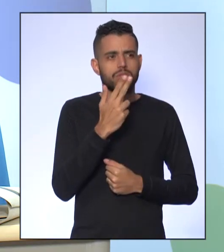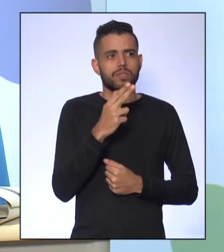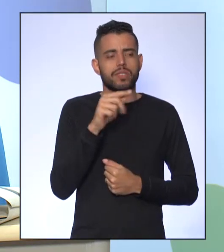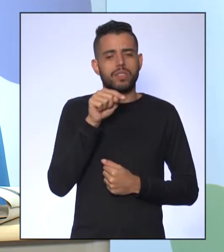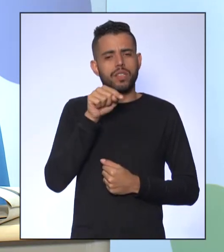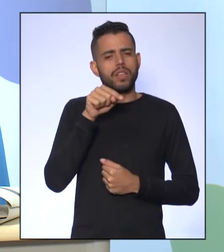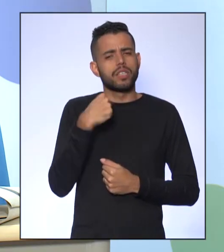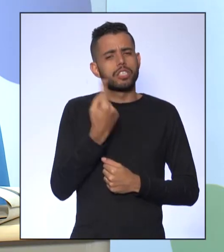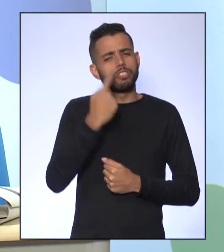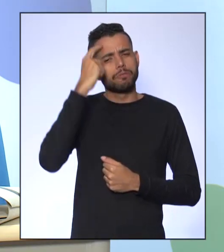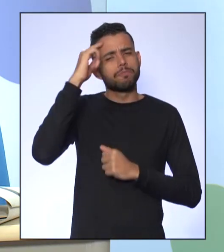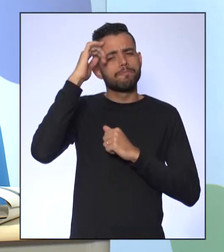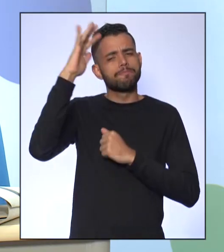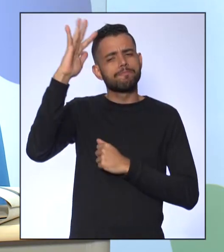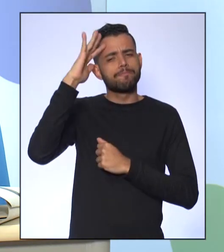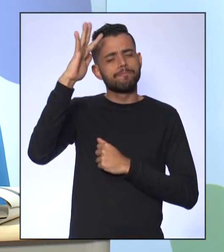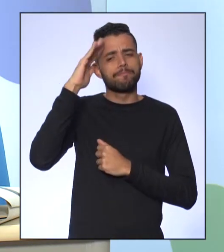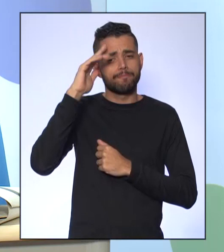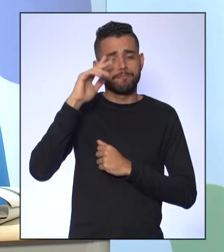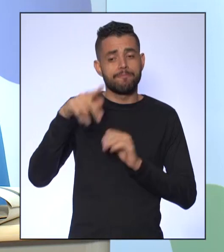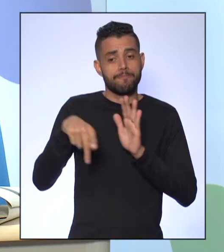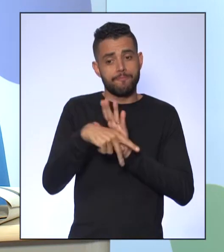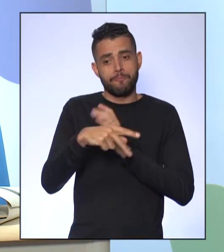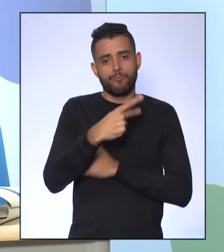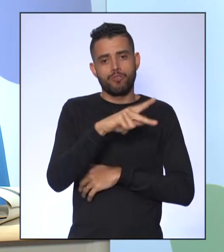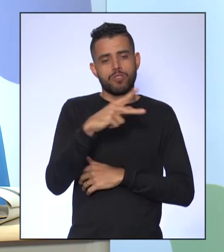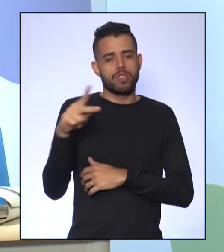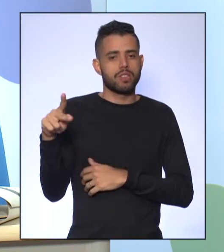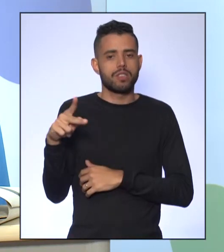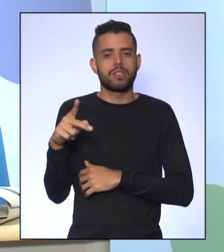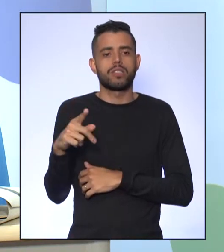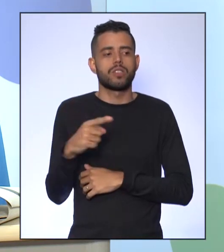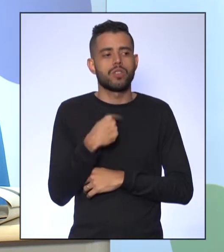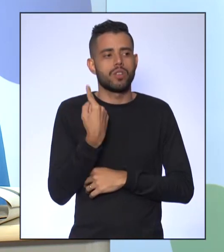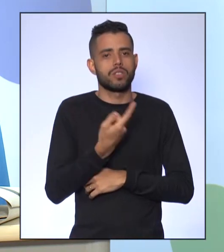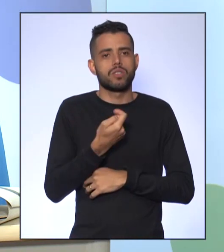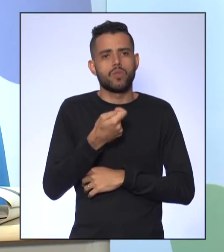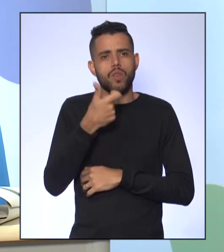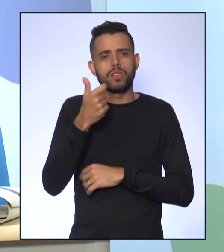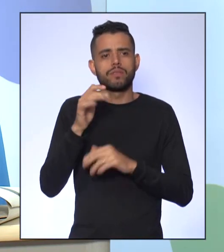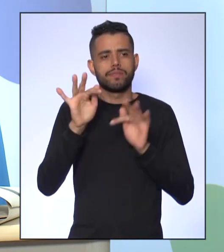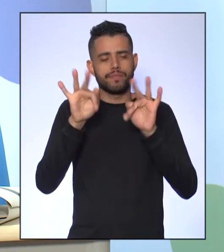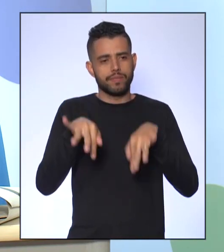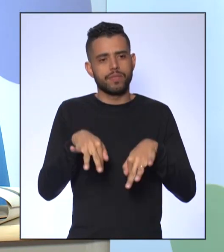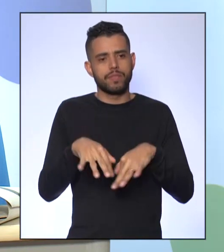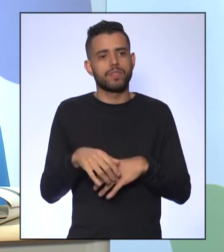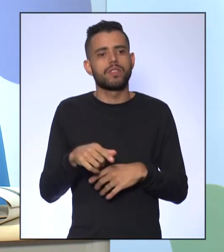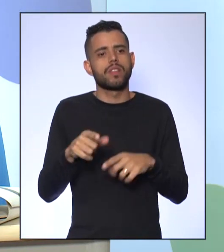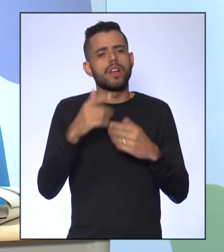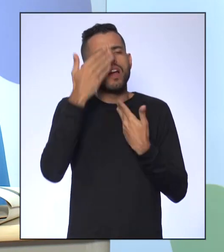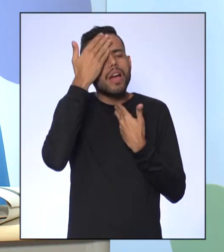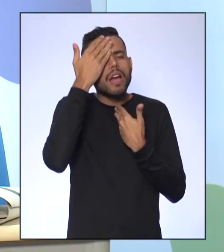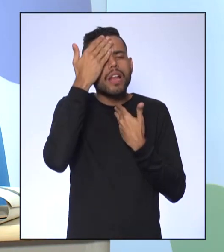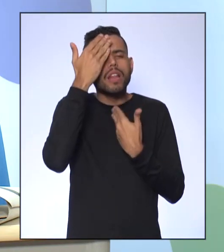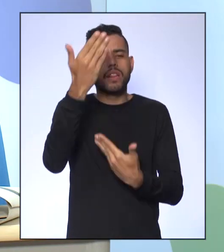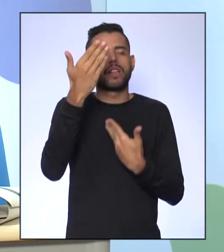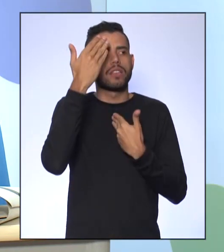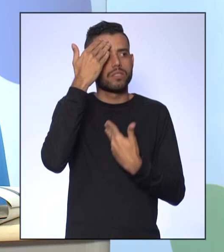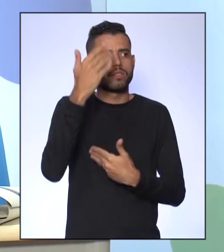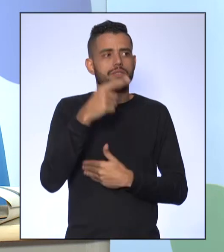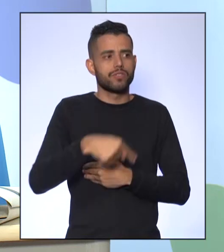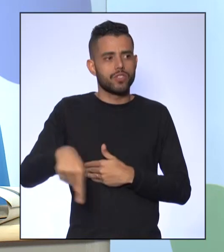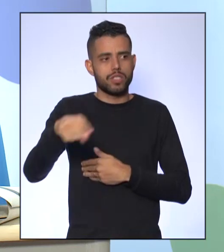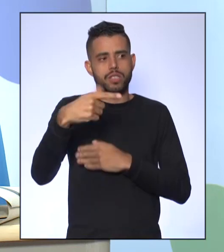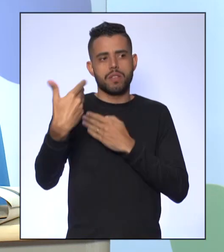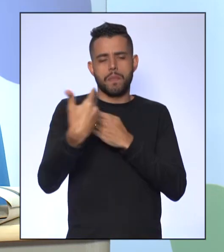essa reflexão fica para vocês. A gente já vai encerrar, tá certo? Eu agradeço muito a participação